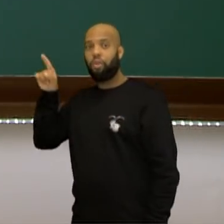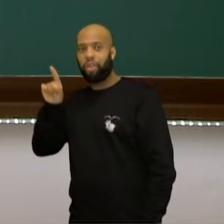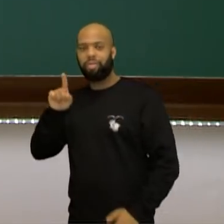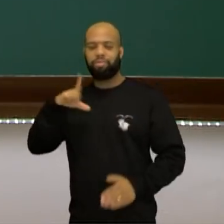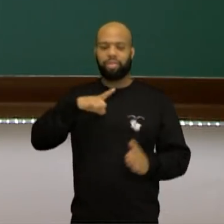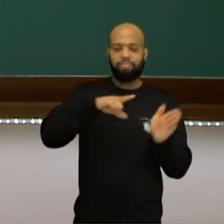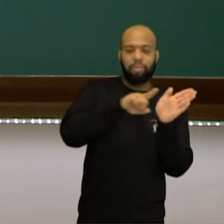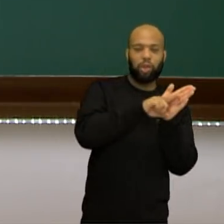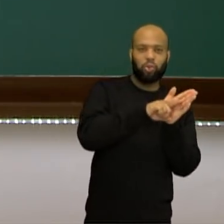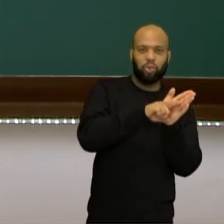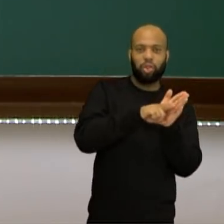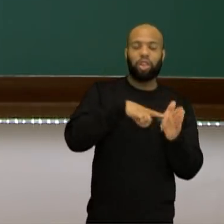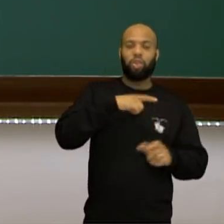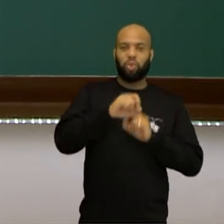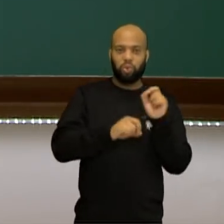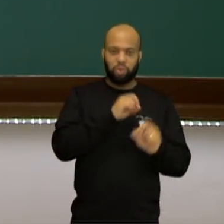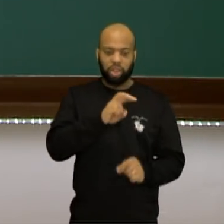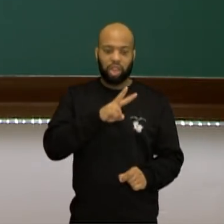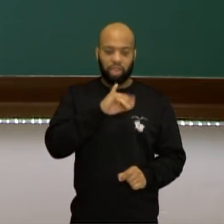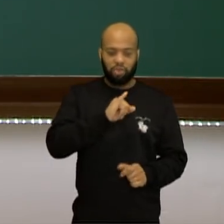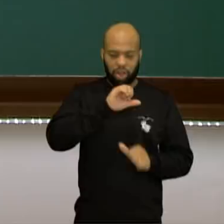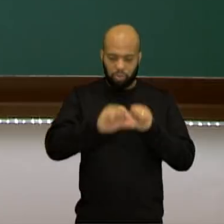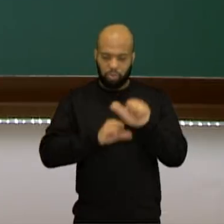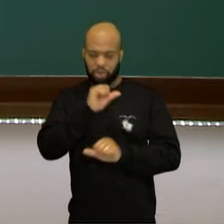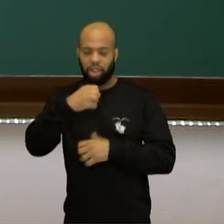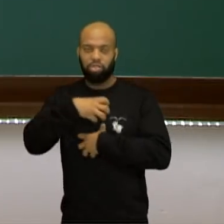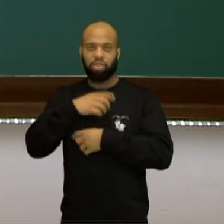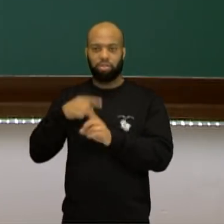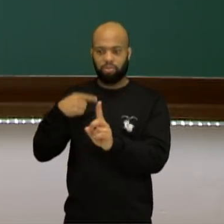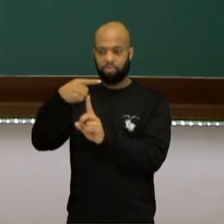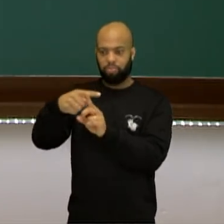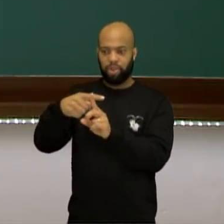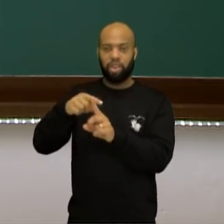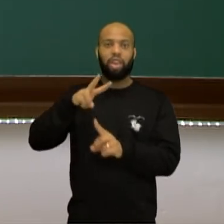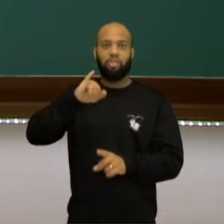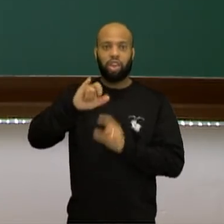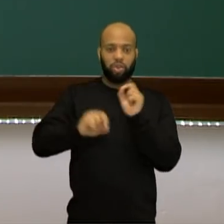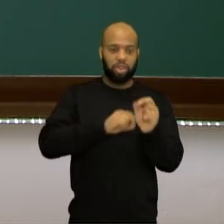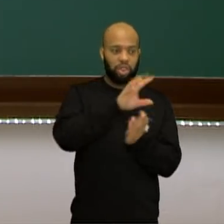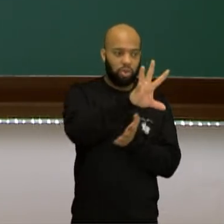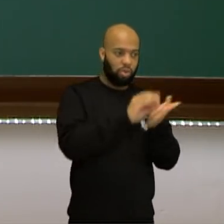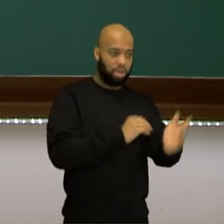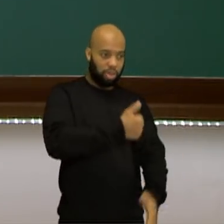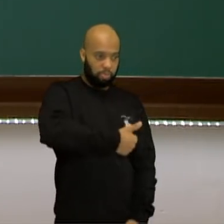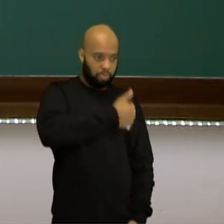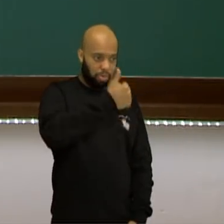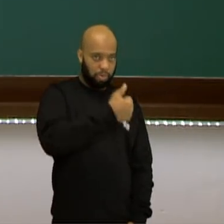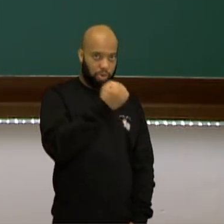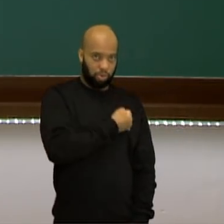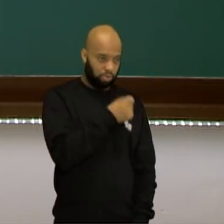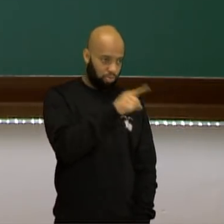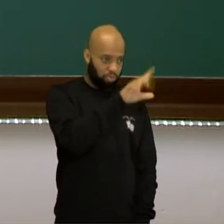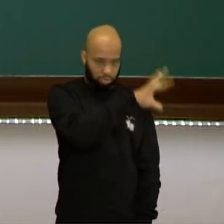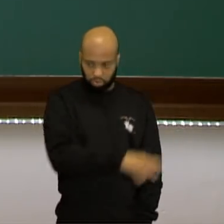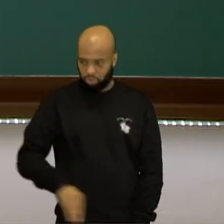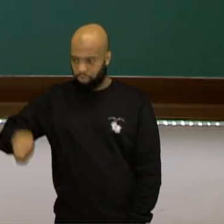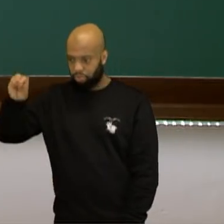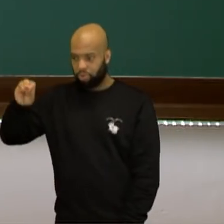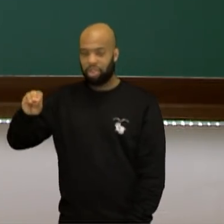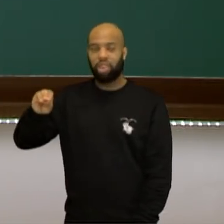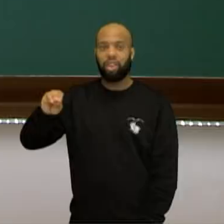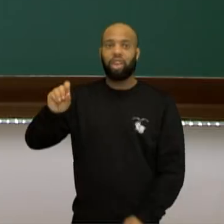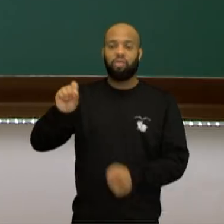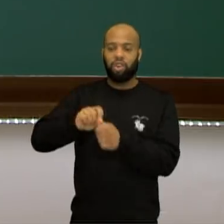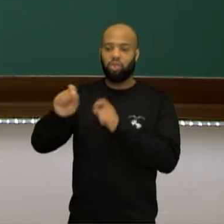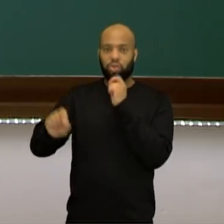subtração? Você vai transformá-la numa adição, onde você vai repetir o primeiro número e vai escrever o oposto